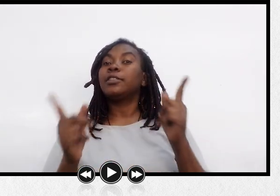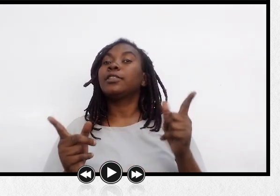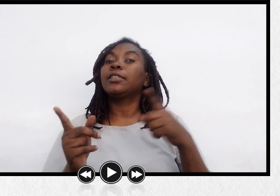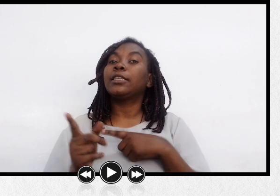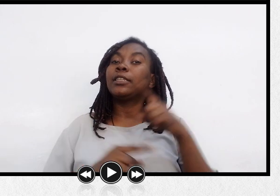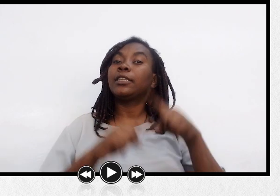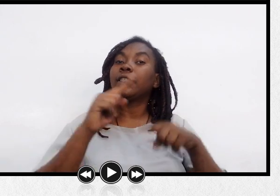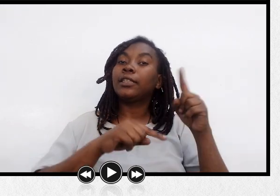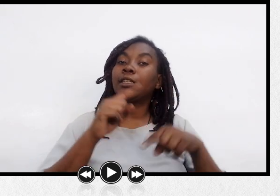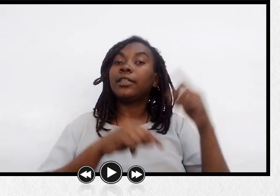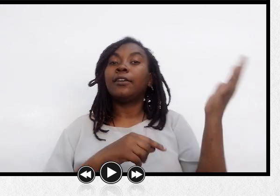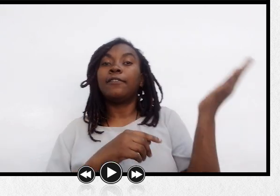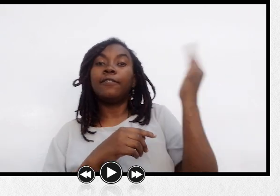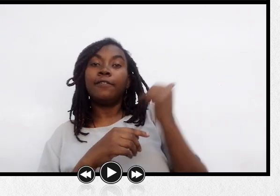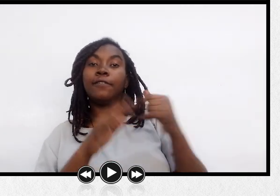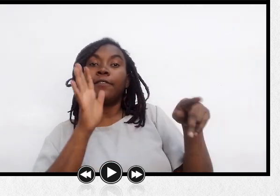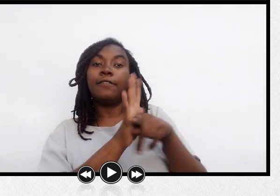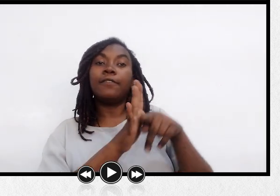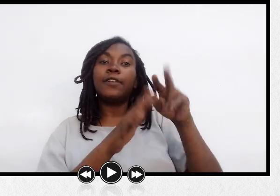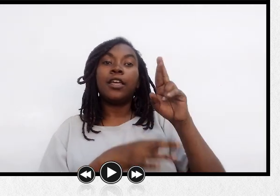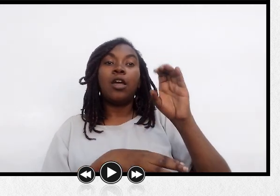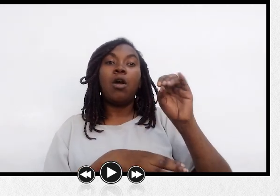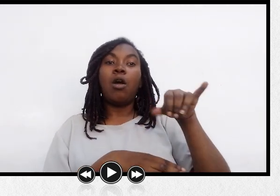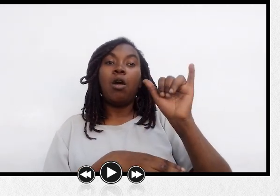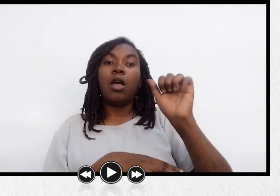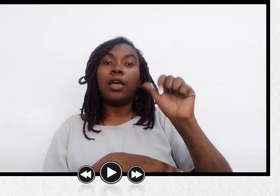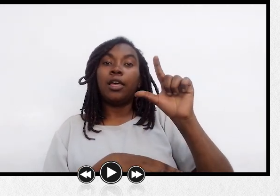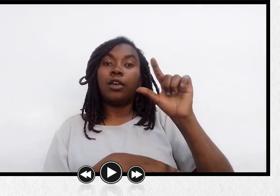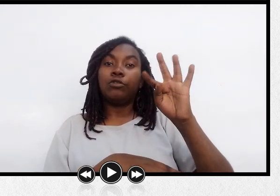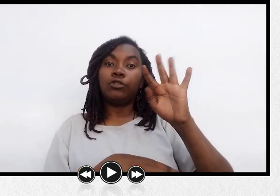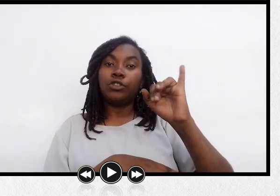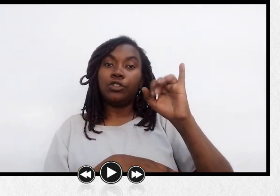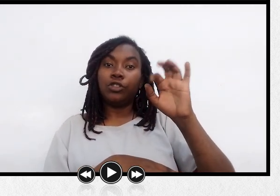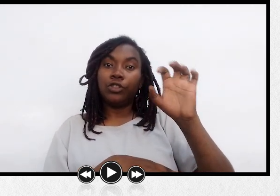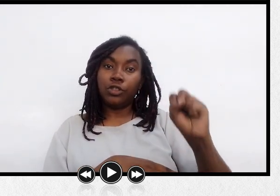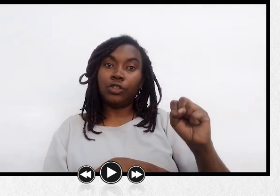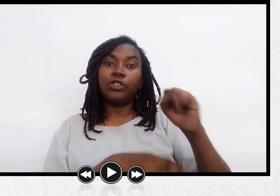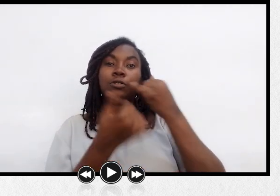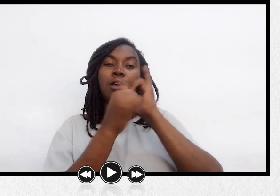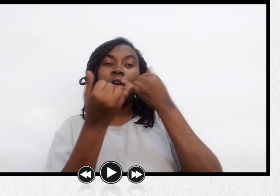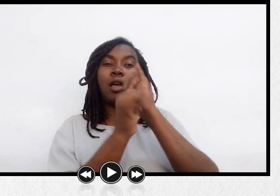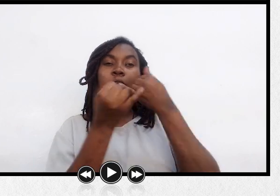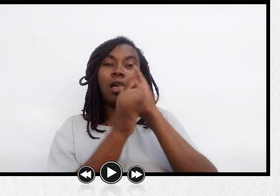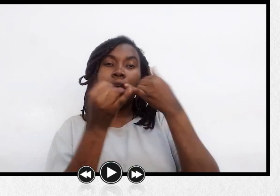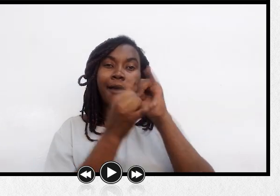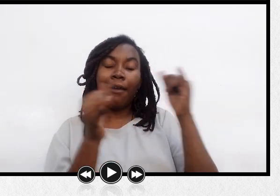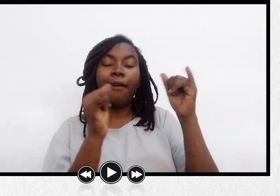temos recursos que vêm dos royalties da energia elétrica, que